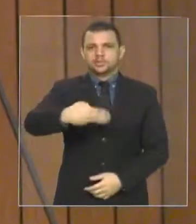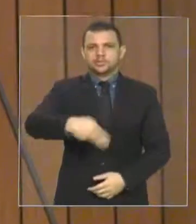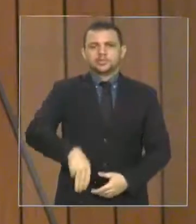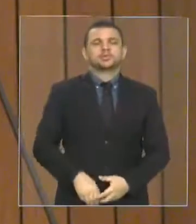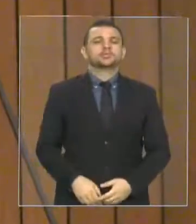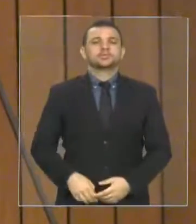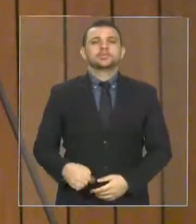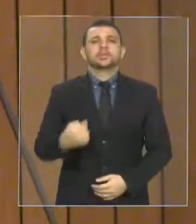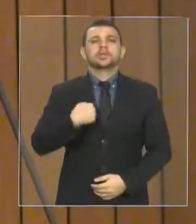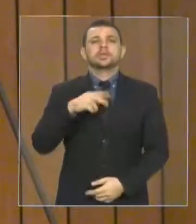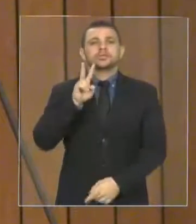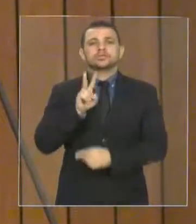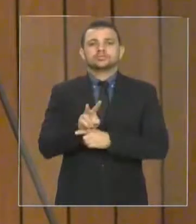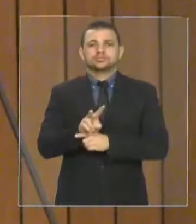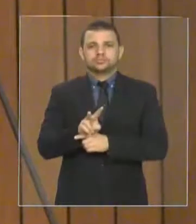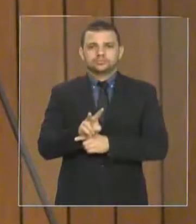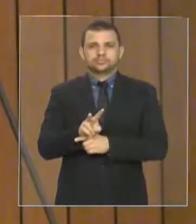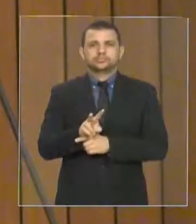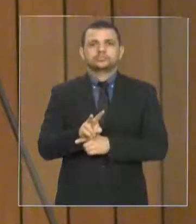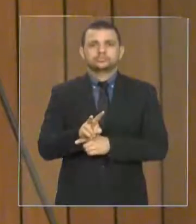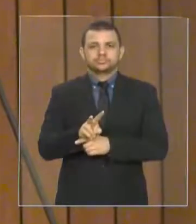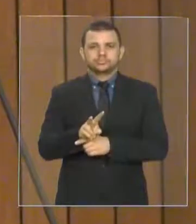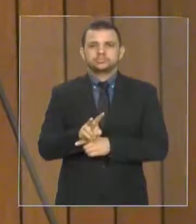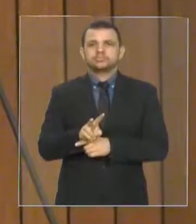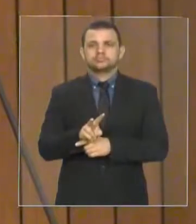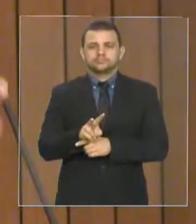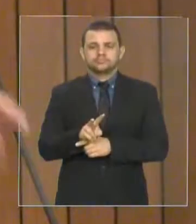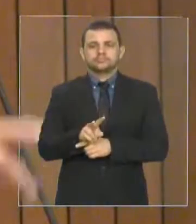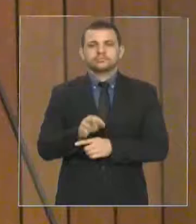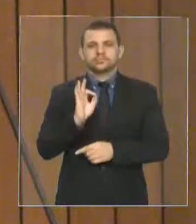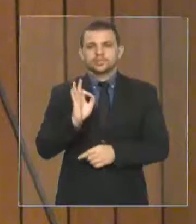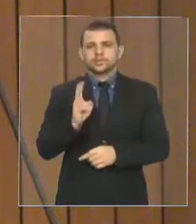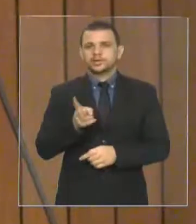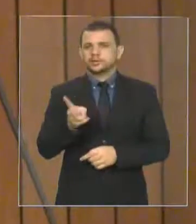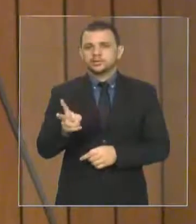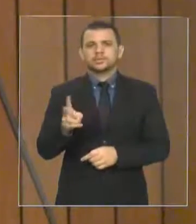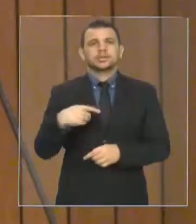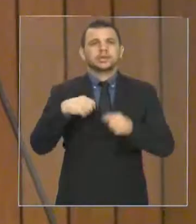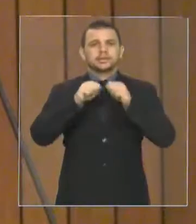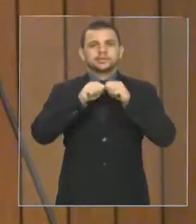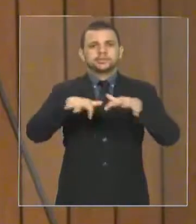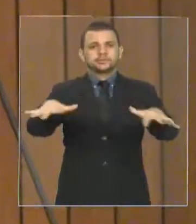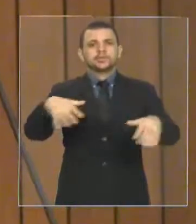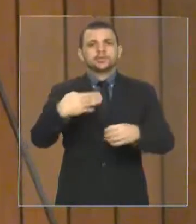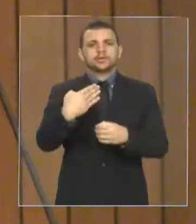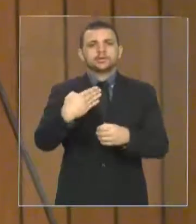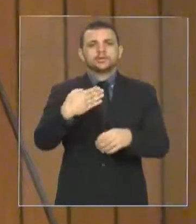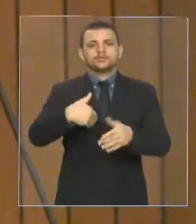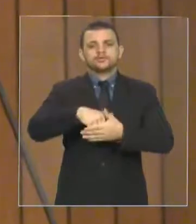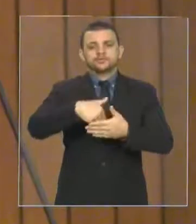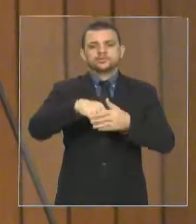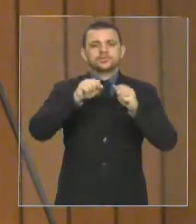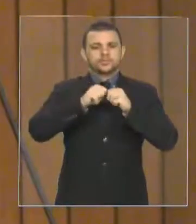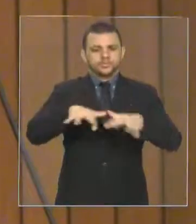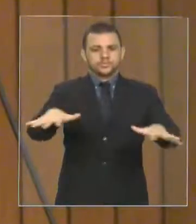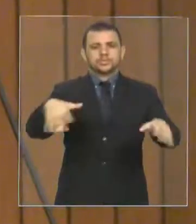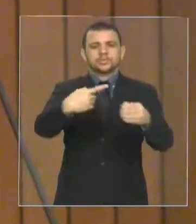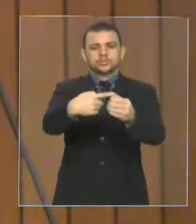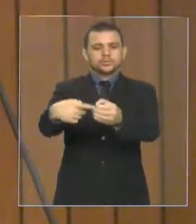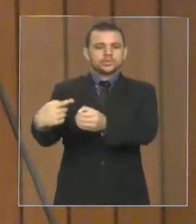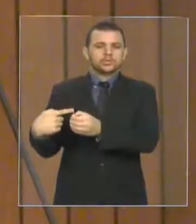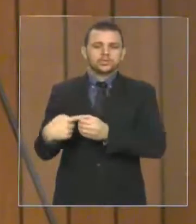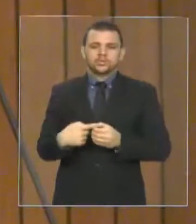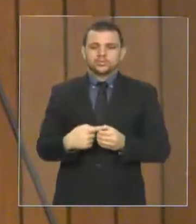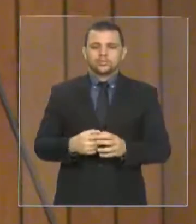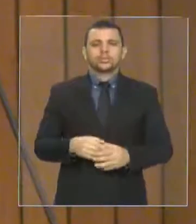defensor em conteste da interiorização do futebol maranhense. Por quê?